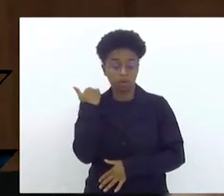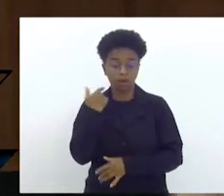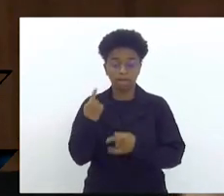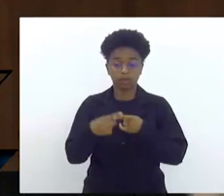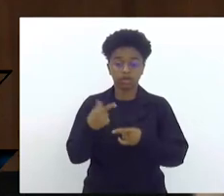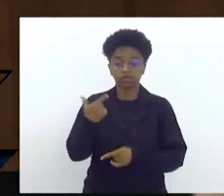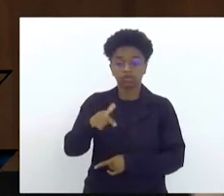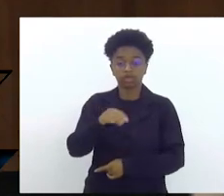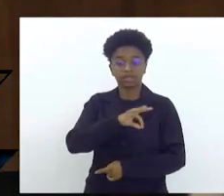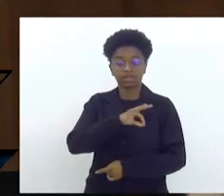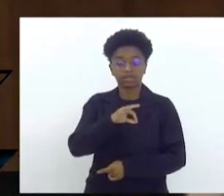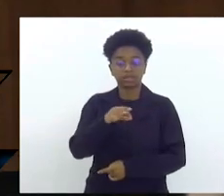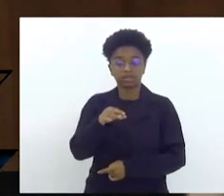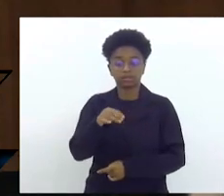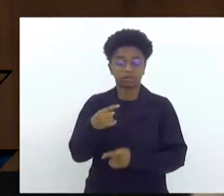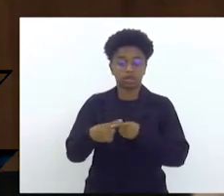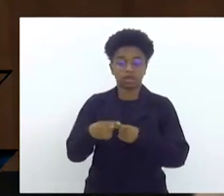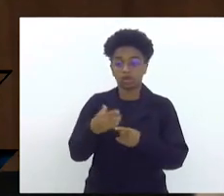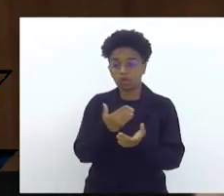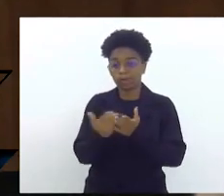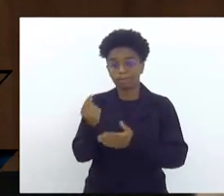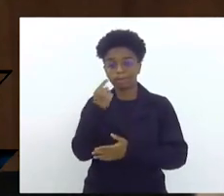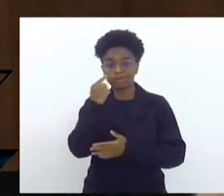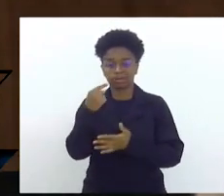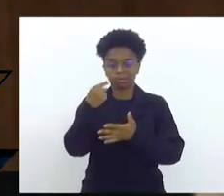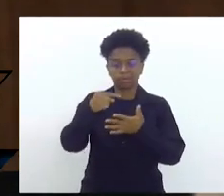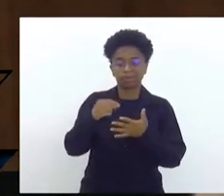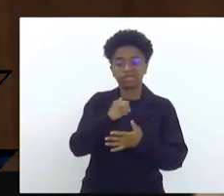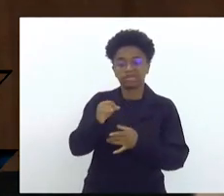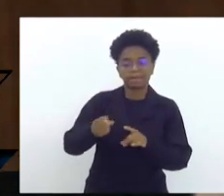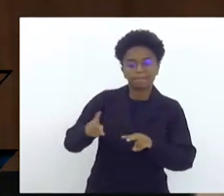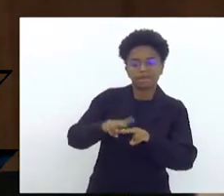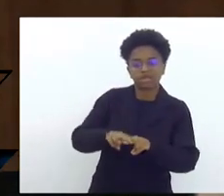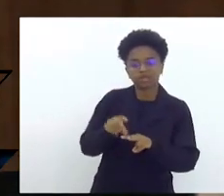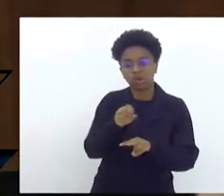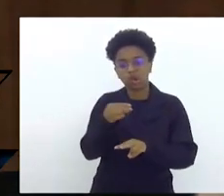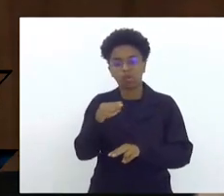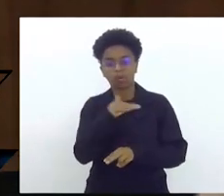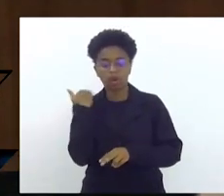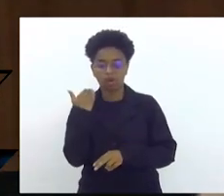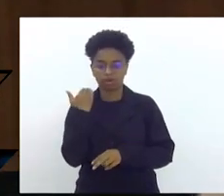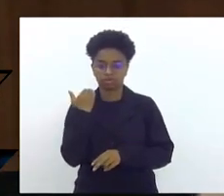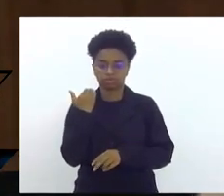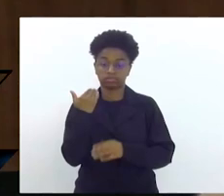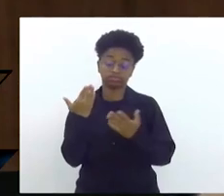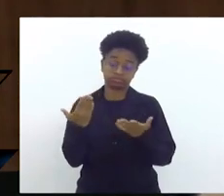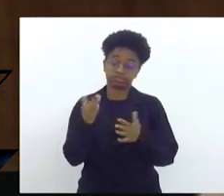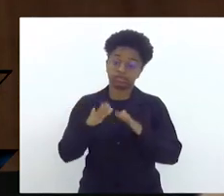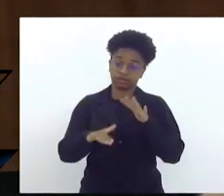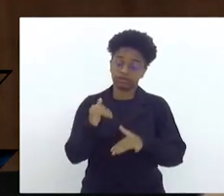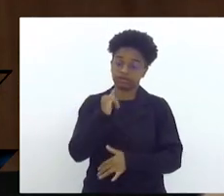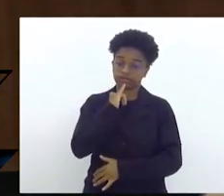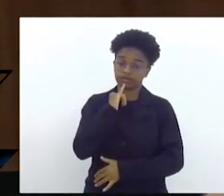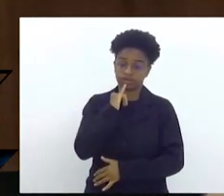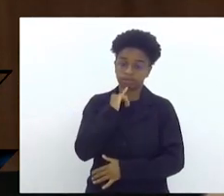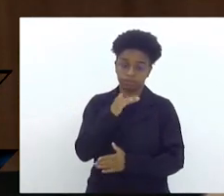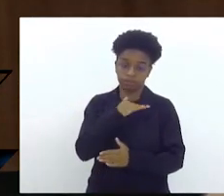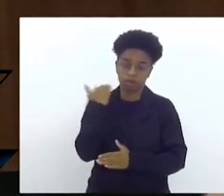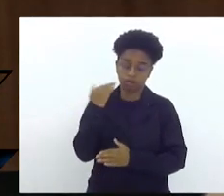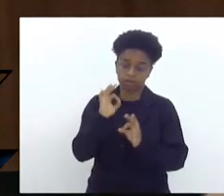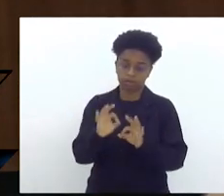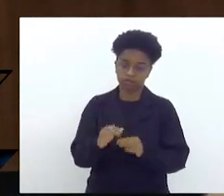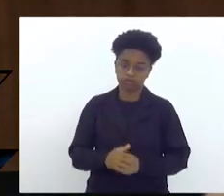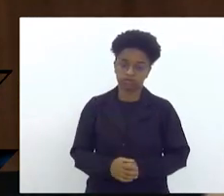ele não tem tempo ou melhor ele começa a pensar muito se ele vai preso ou se ele morre infelizmente às vezes perde sua vida